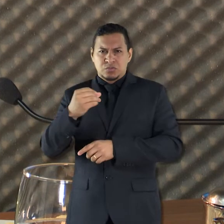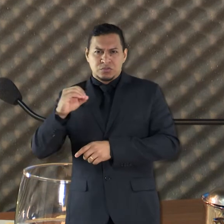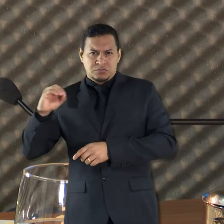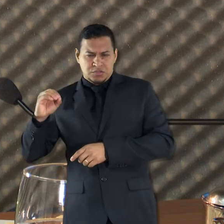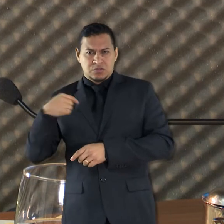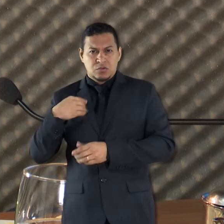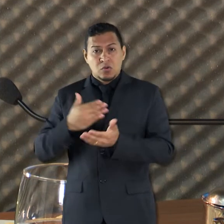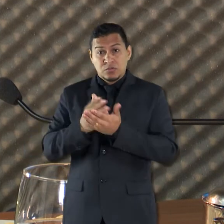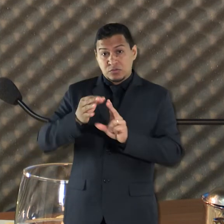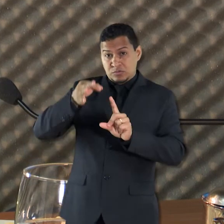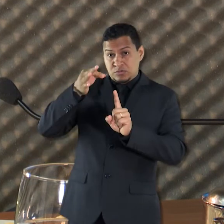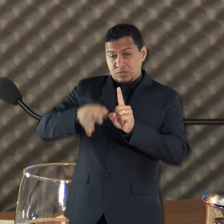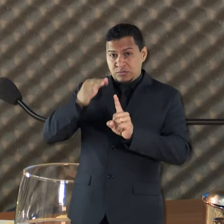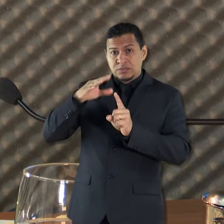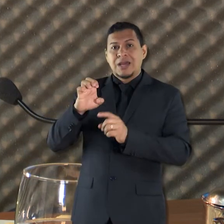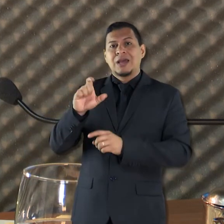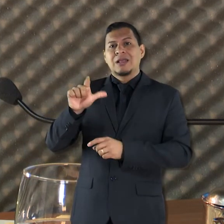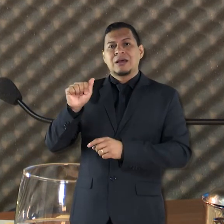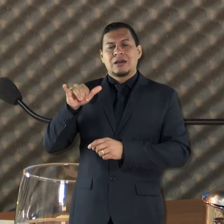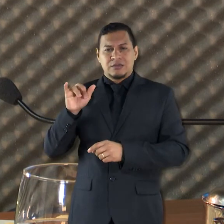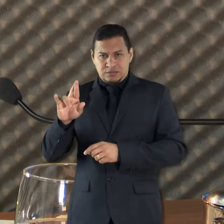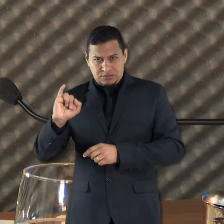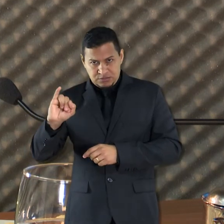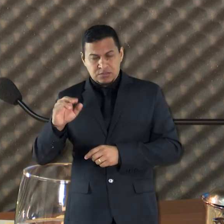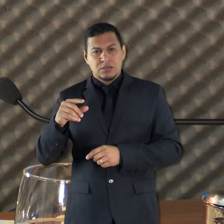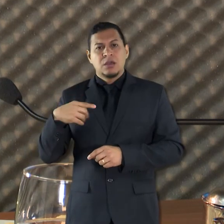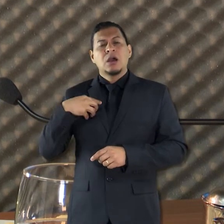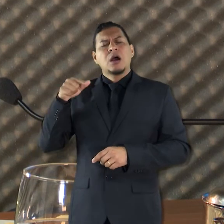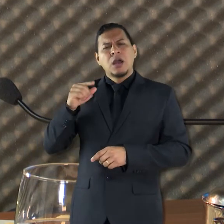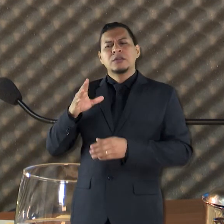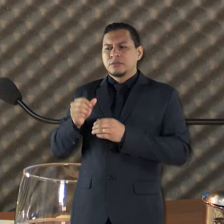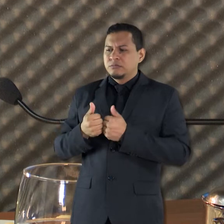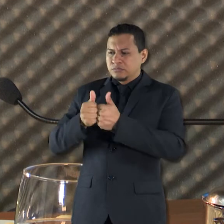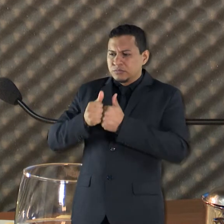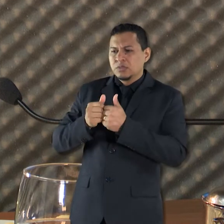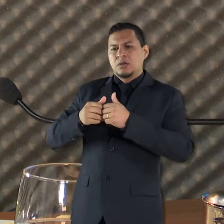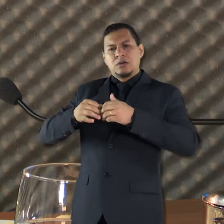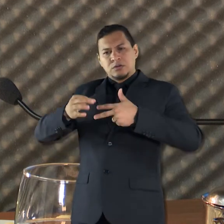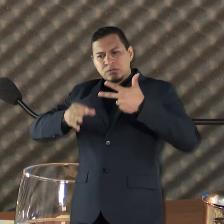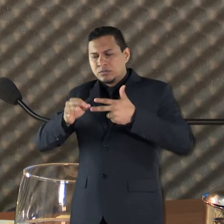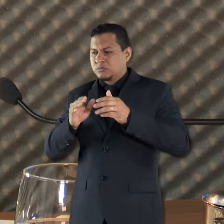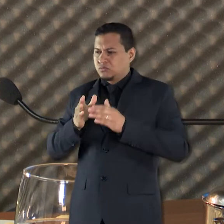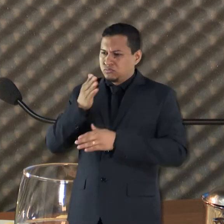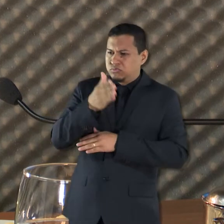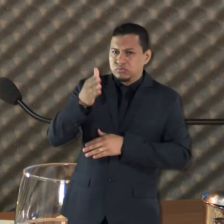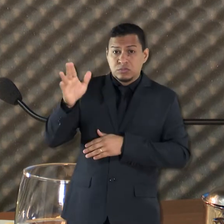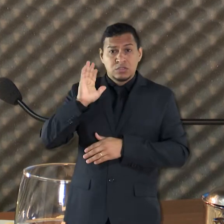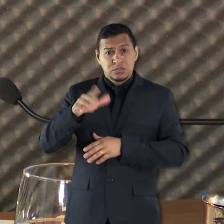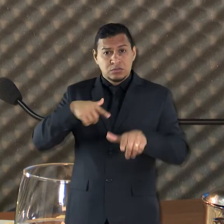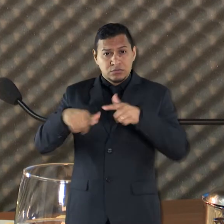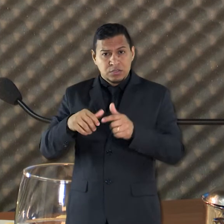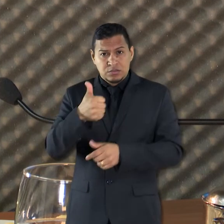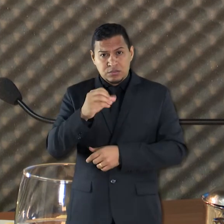2000, começou com o desembargador Elaí. Uhum. Depois a desembargadora Tainep, que era juiz da itinerante, levou o trabalho e eu a sucedi. Já estou à